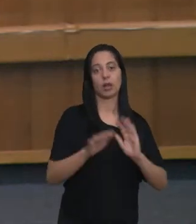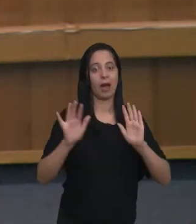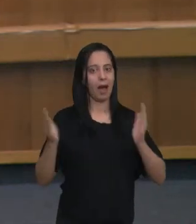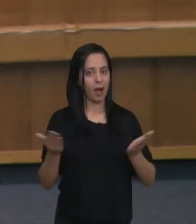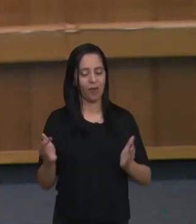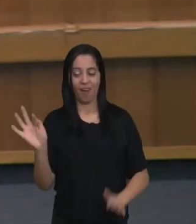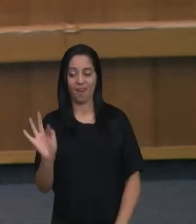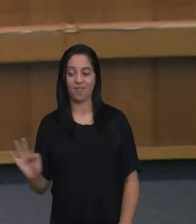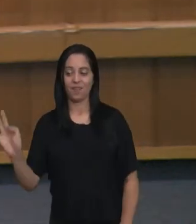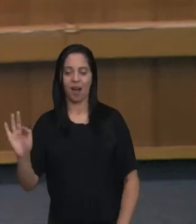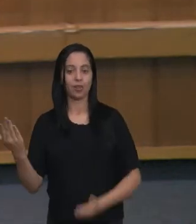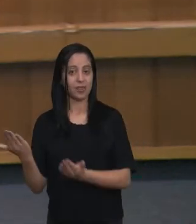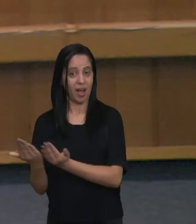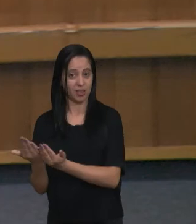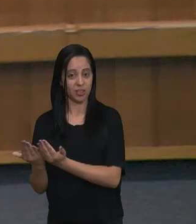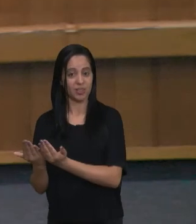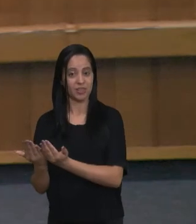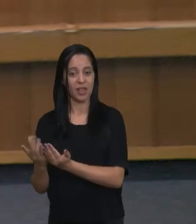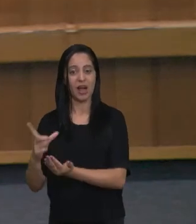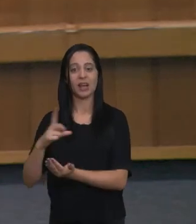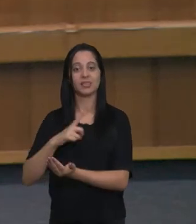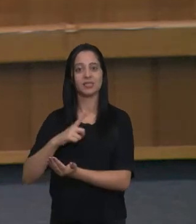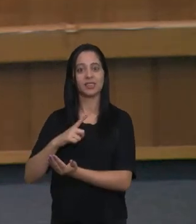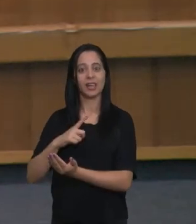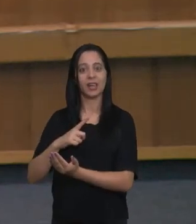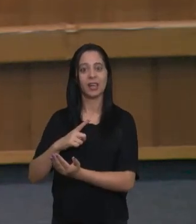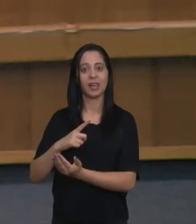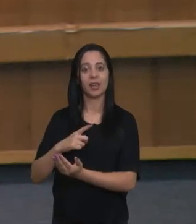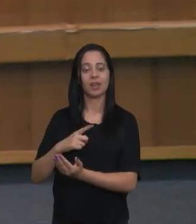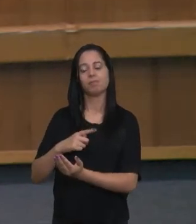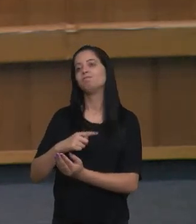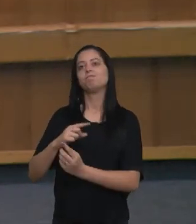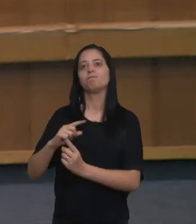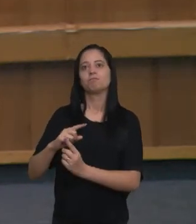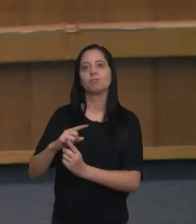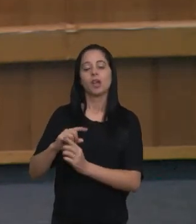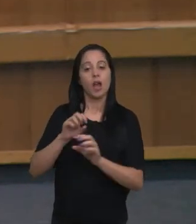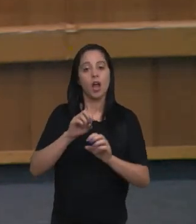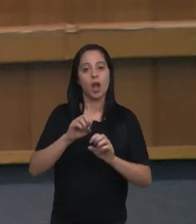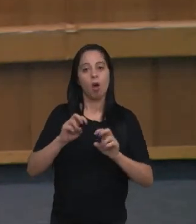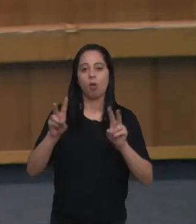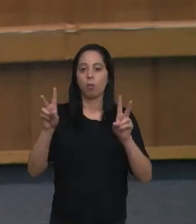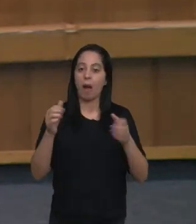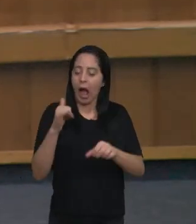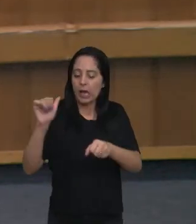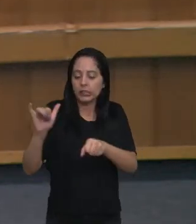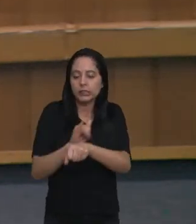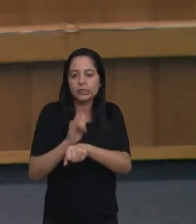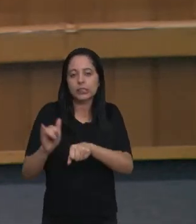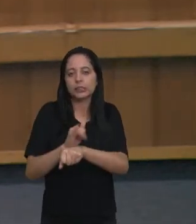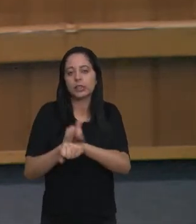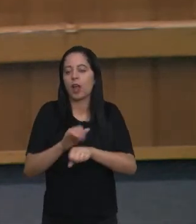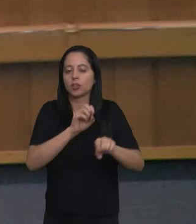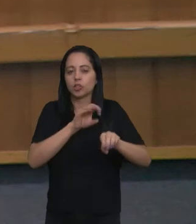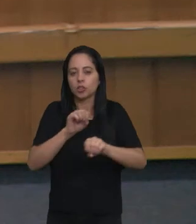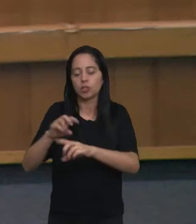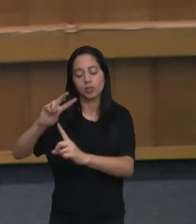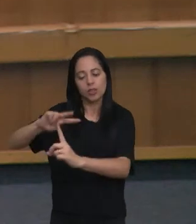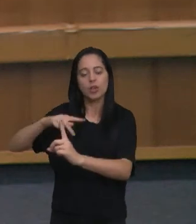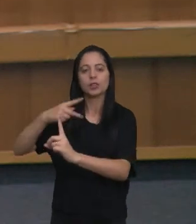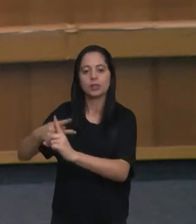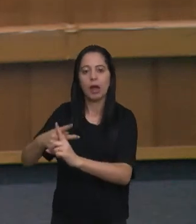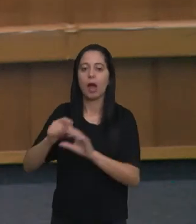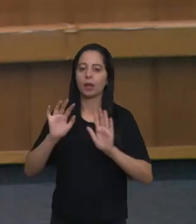Faculdade Cristã da Cidade, nós teremos mais uma ferramenta de ensino. Então, doutor, parabéns, é uma honra estar junto com o